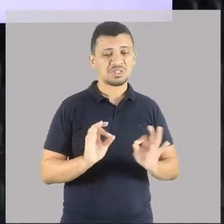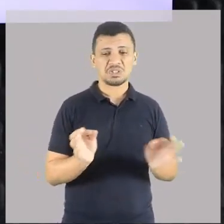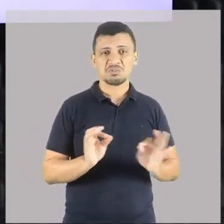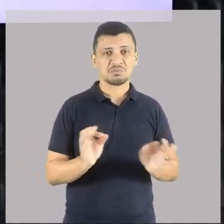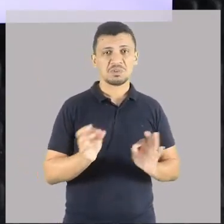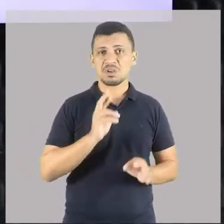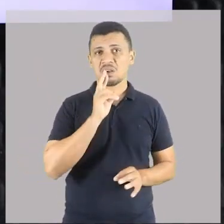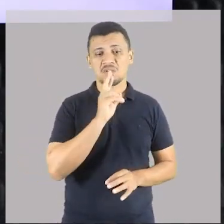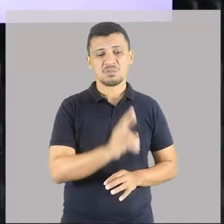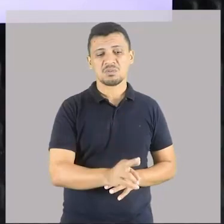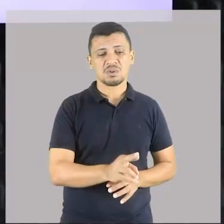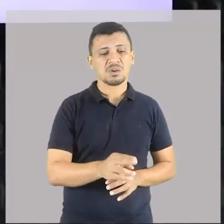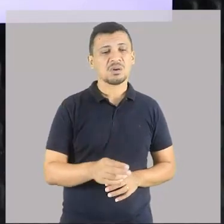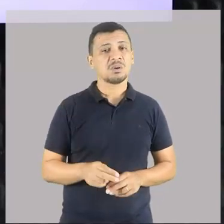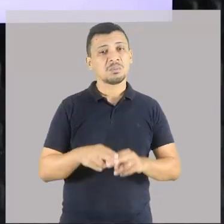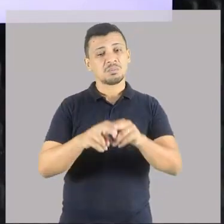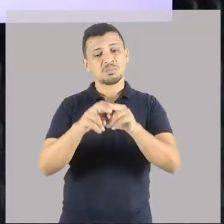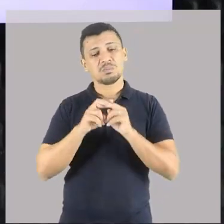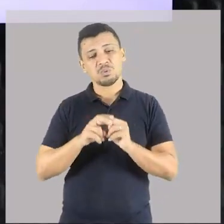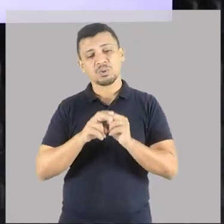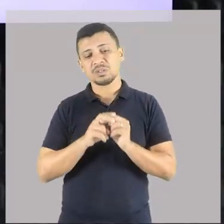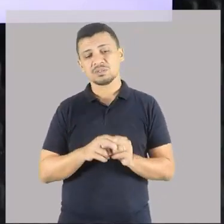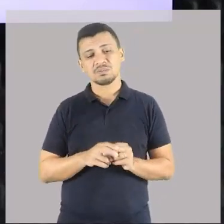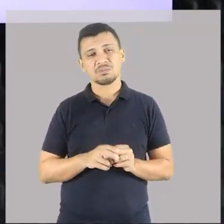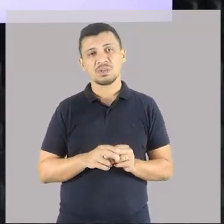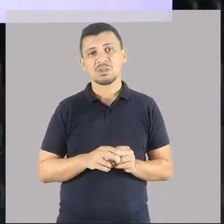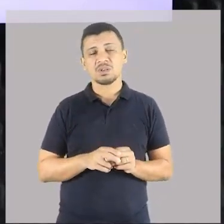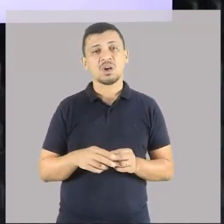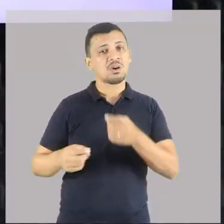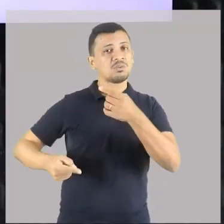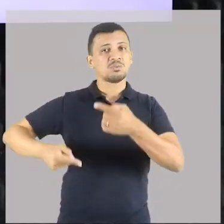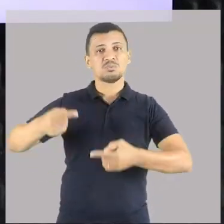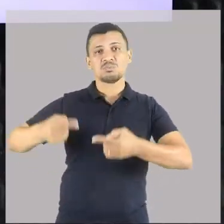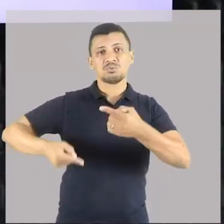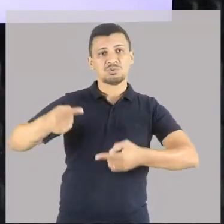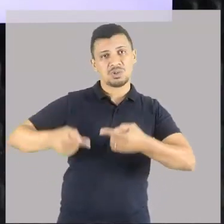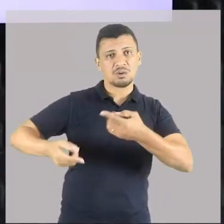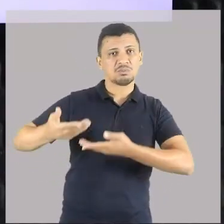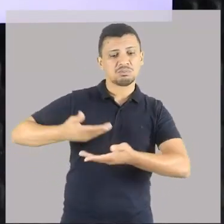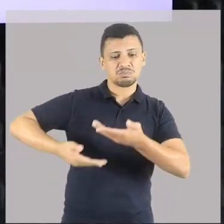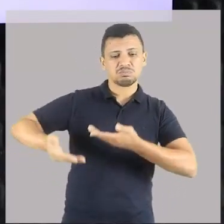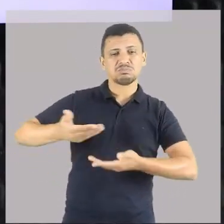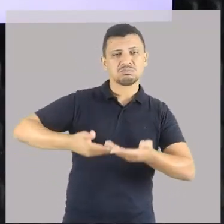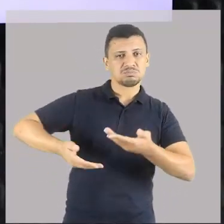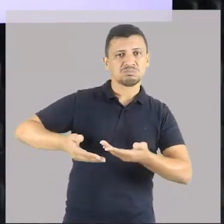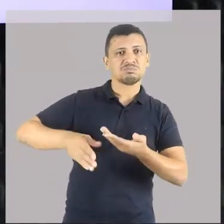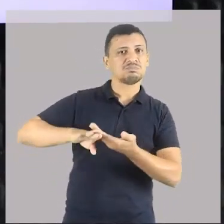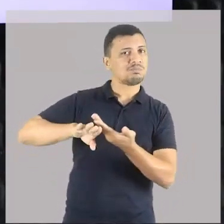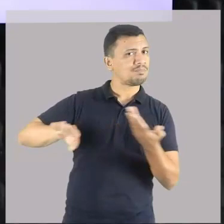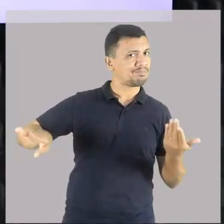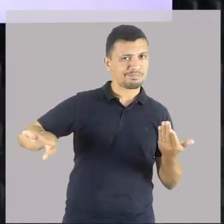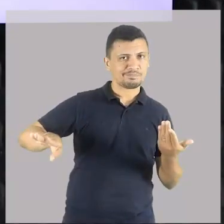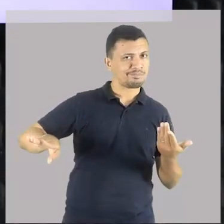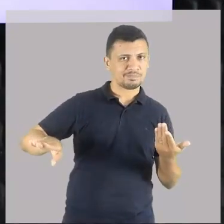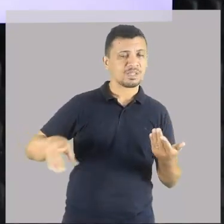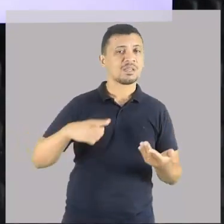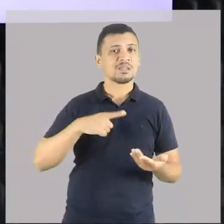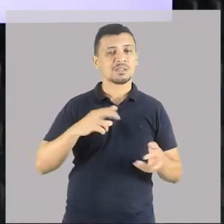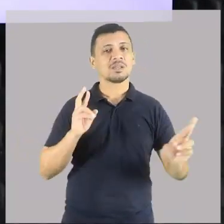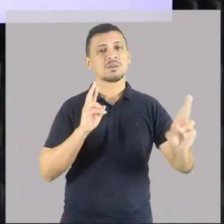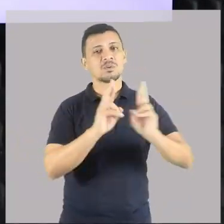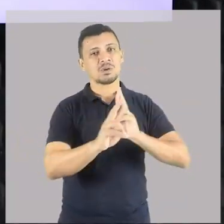de força. Por conseguinte, não afastou o diálogo, certo? Nós temos aqui uma relação de